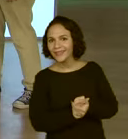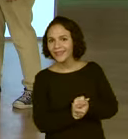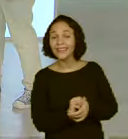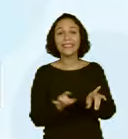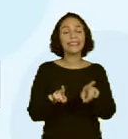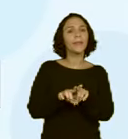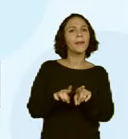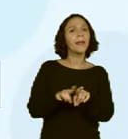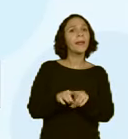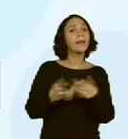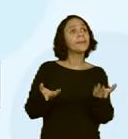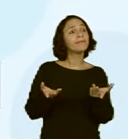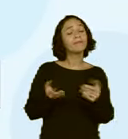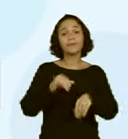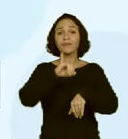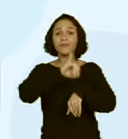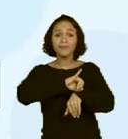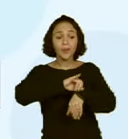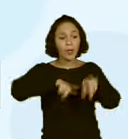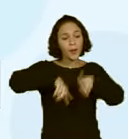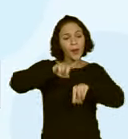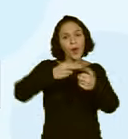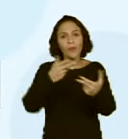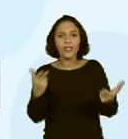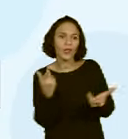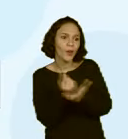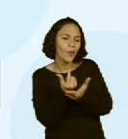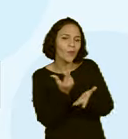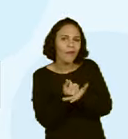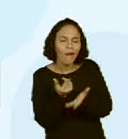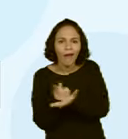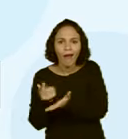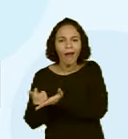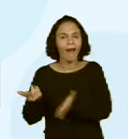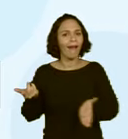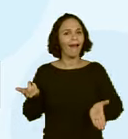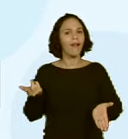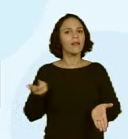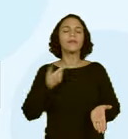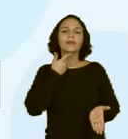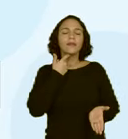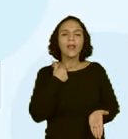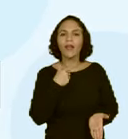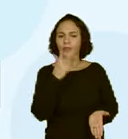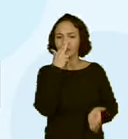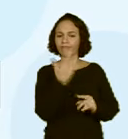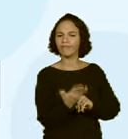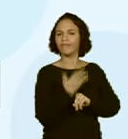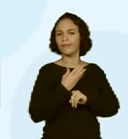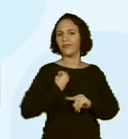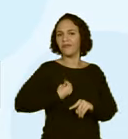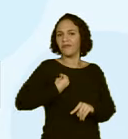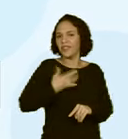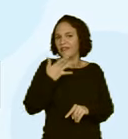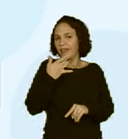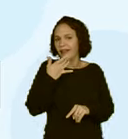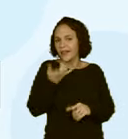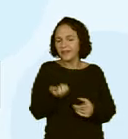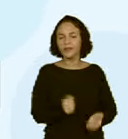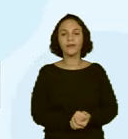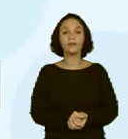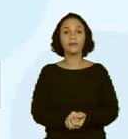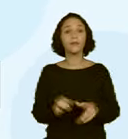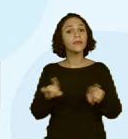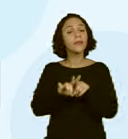com objetos de consumo, objetos que facilitam a nossa vida. A